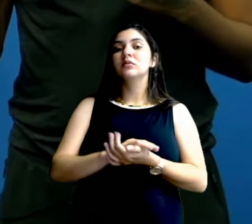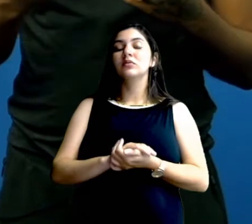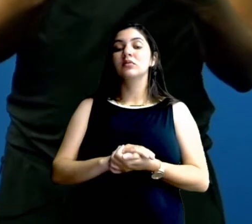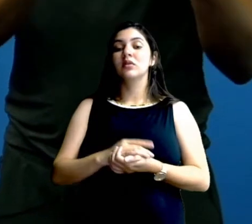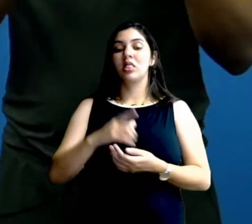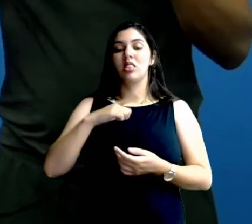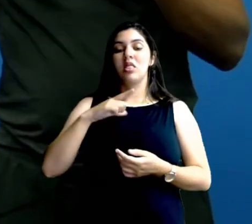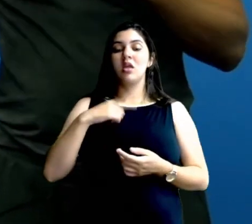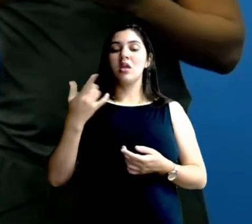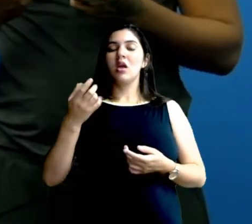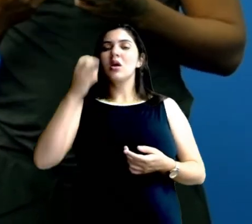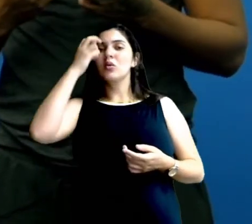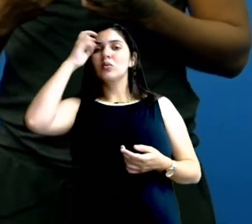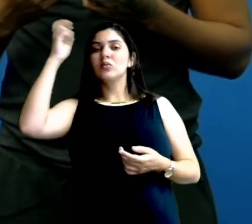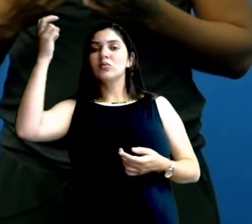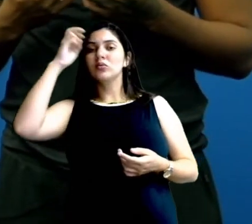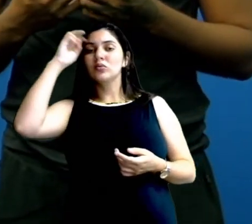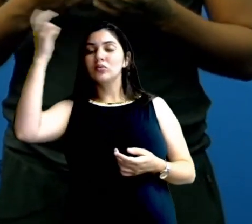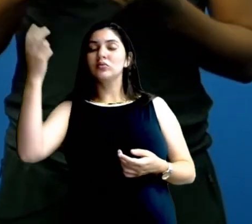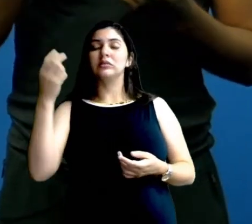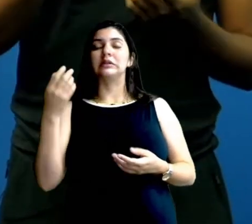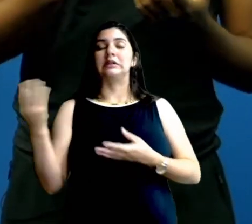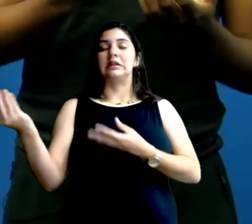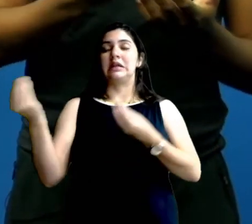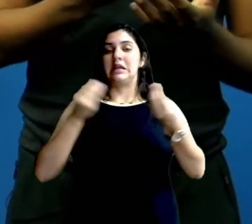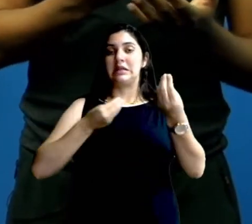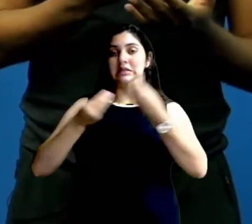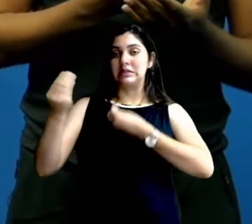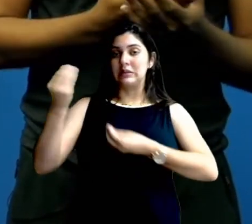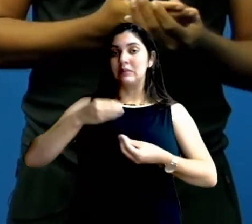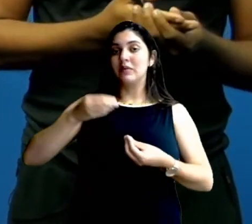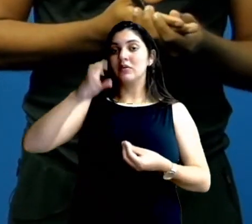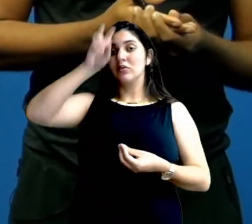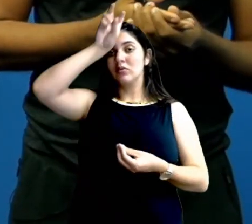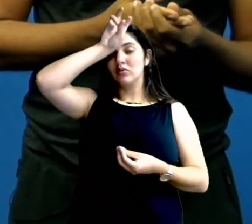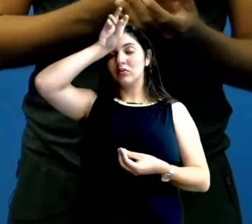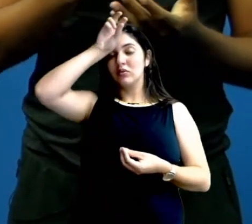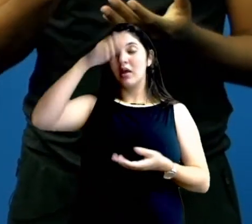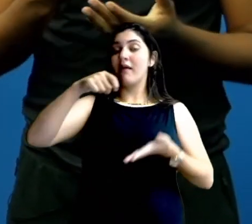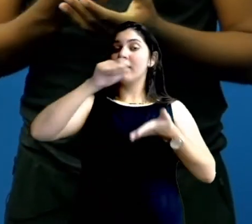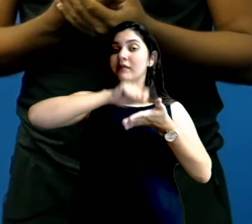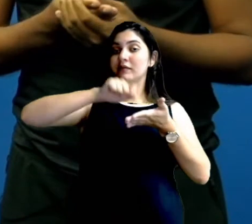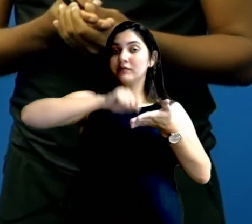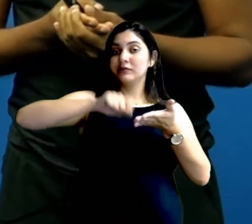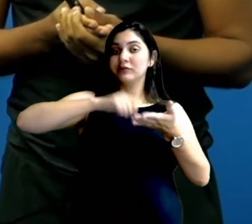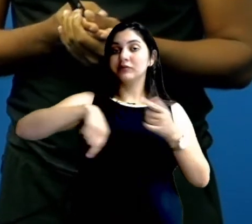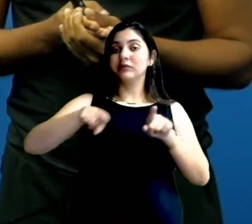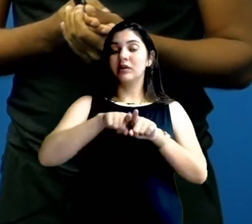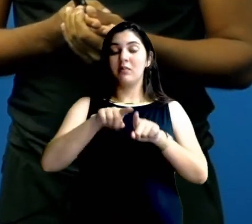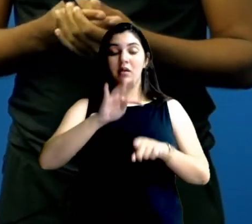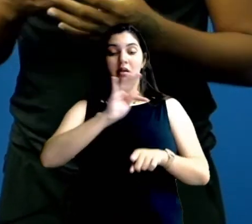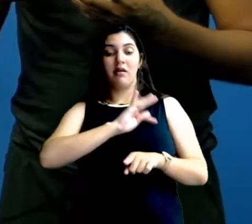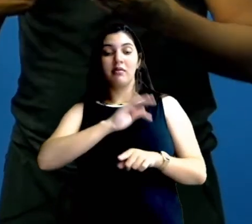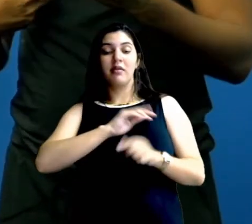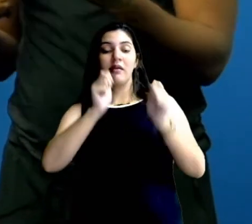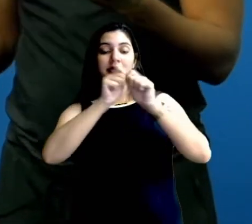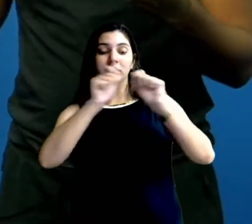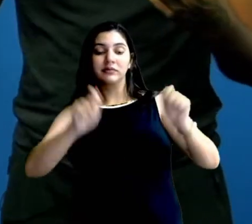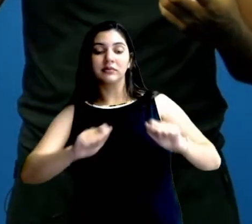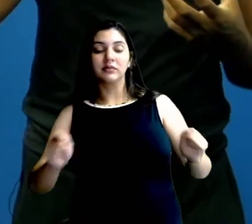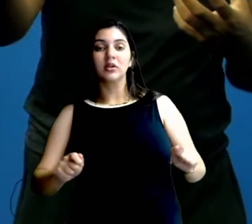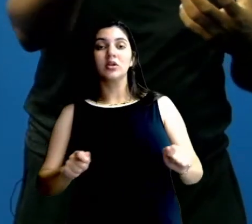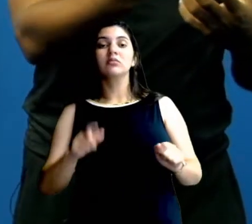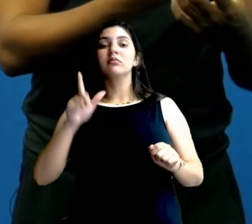um trato cultural que os cursistas receberam dos egípcios a escrita hieroglífica por exemplo a técnica de artesanato também